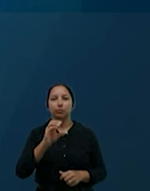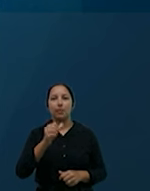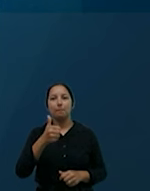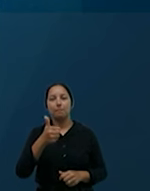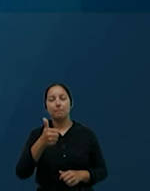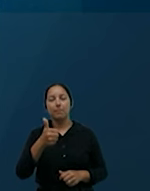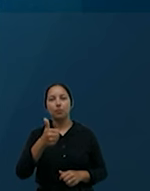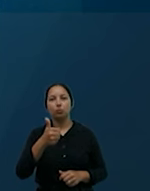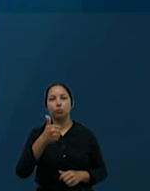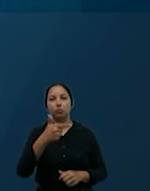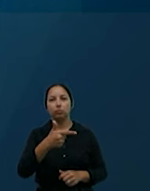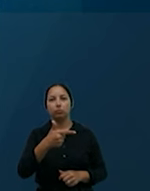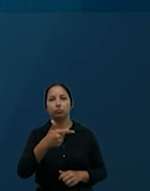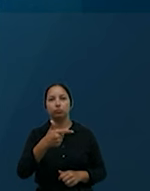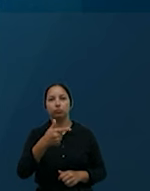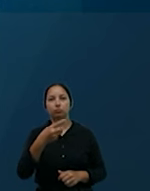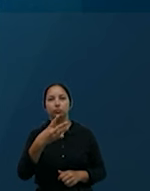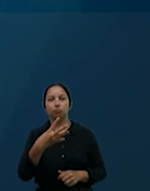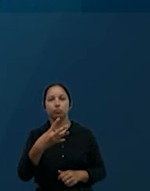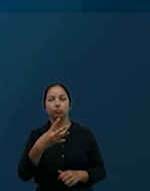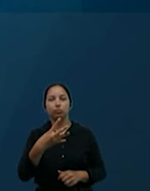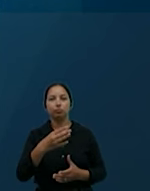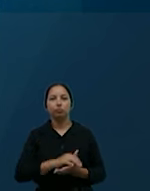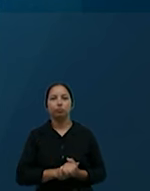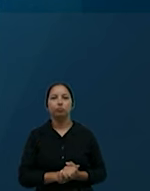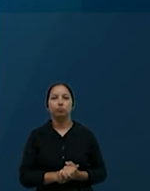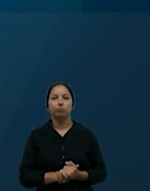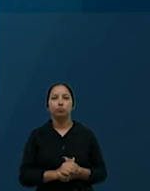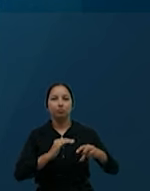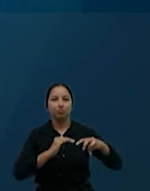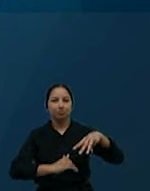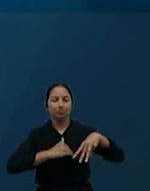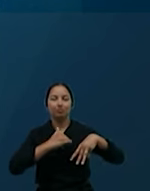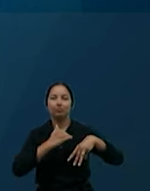relatoria da ministra Maria Tereza.